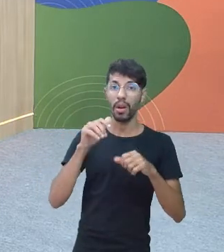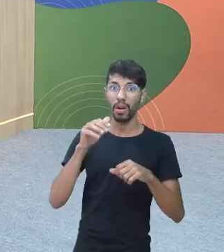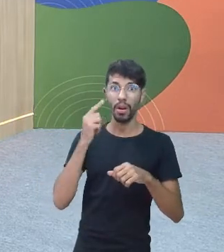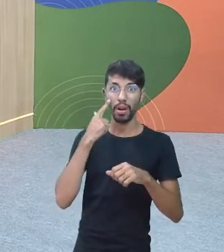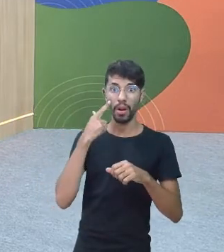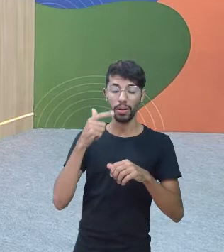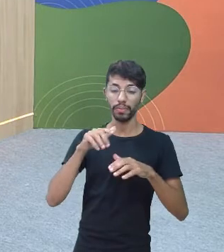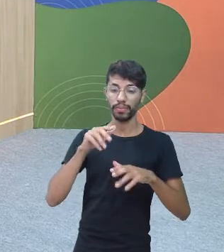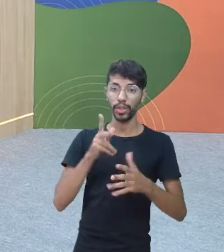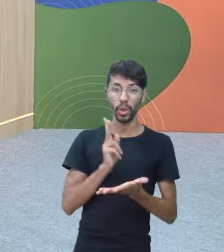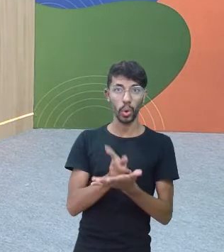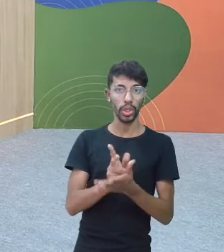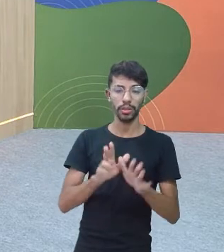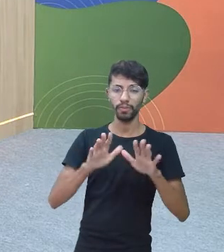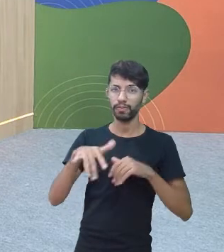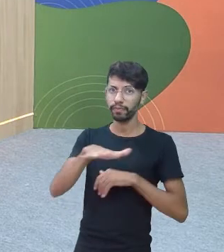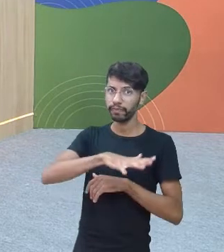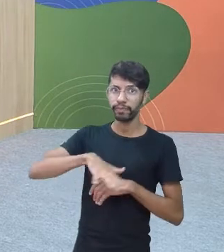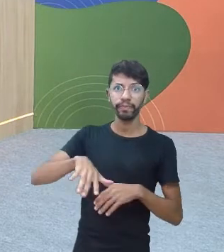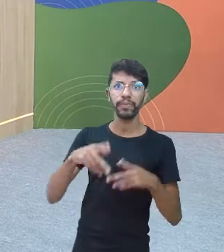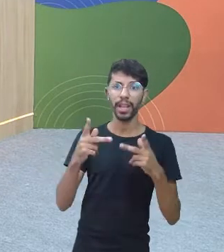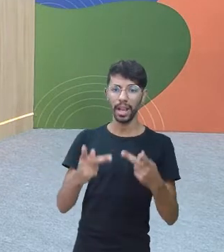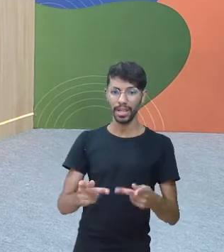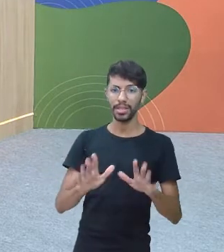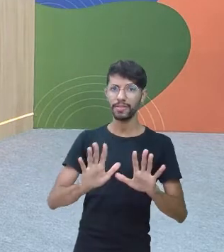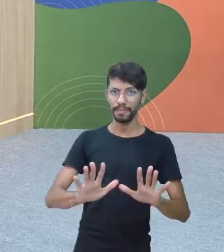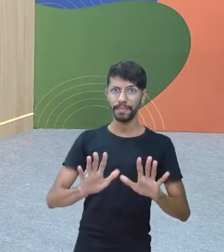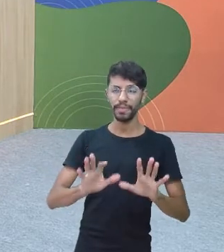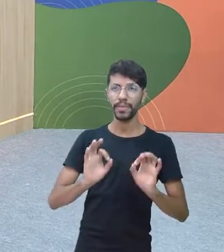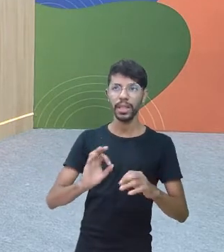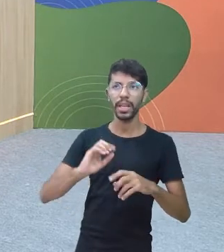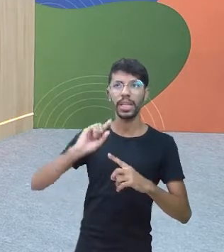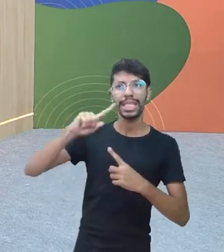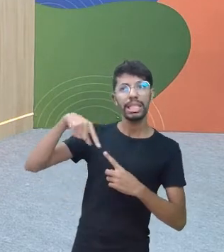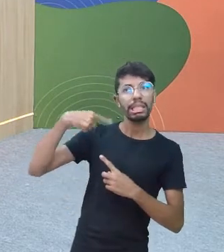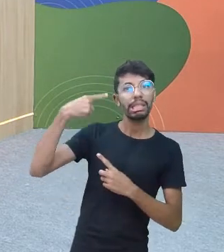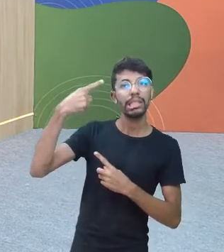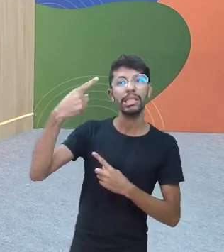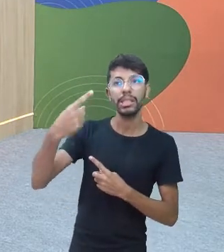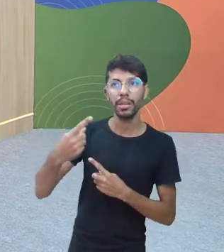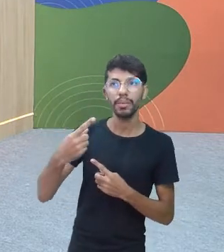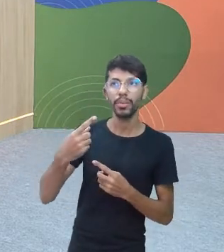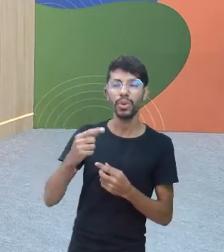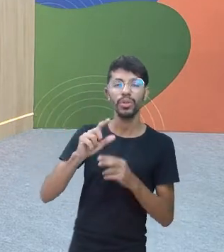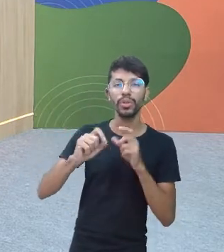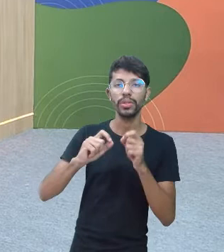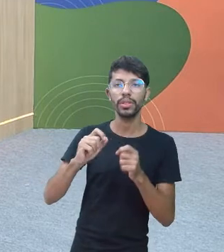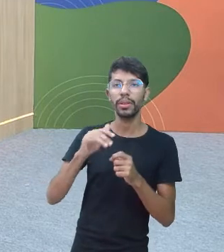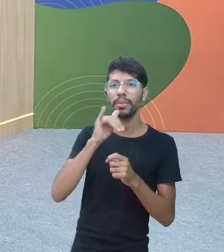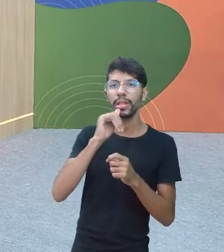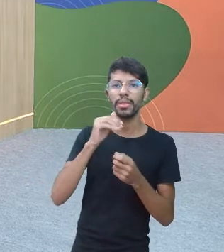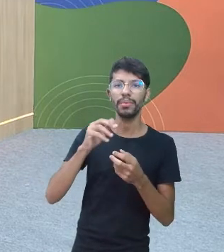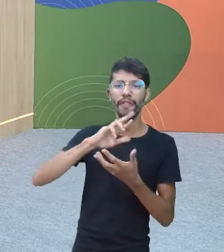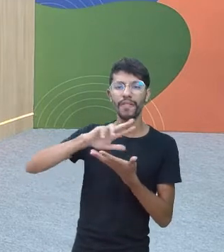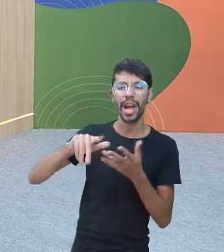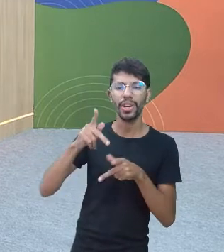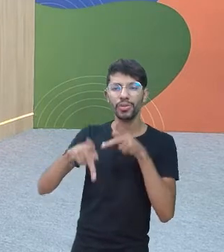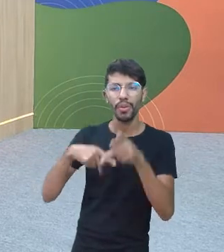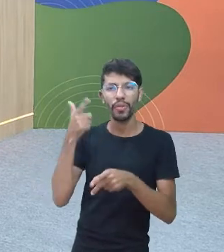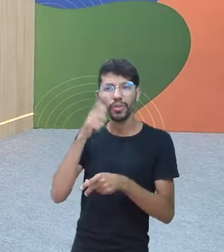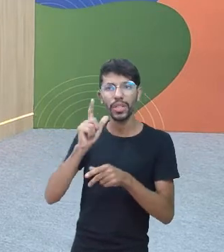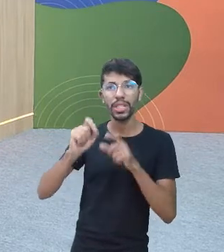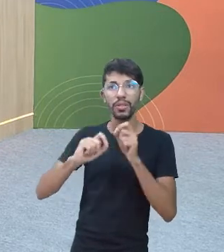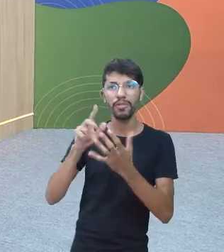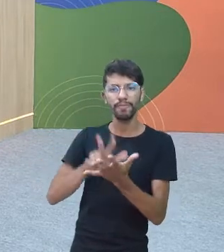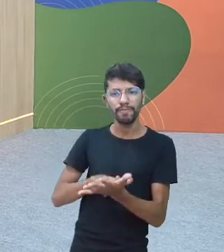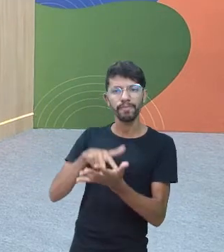assegurar o controle sobre ele. Até porque, ao longo desse território, vários povos que foram conquistados se levantavam, se revoltavam, e